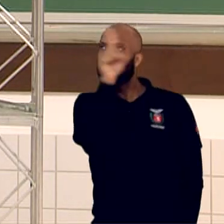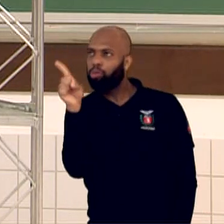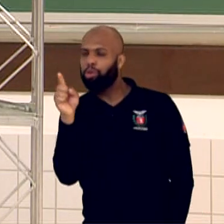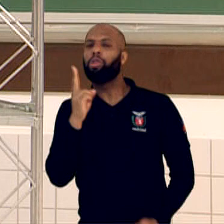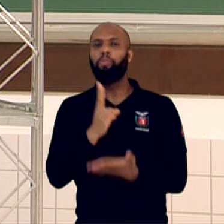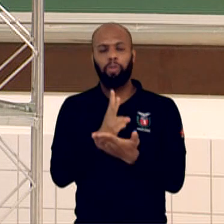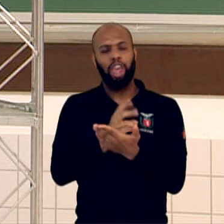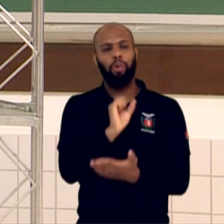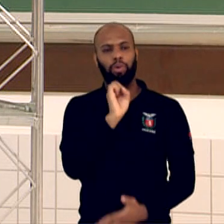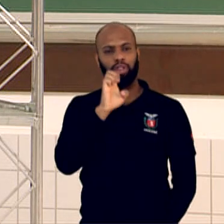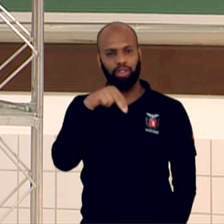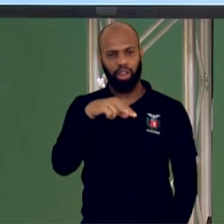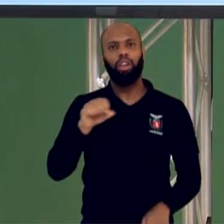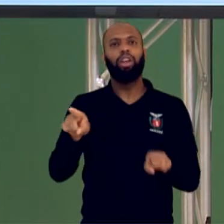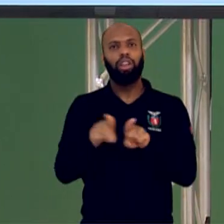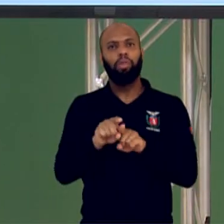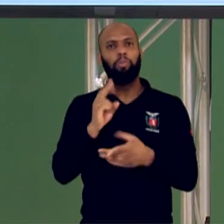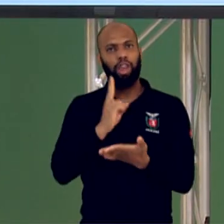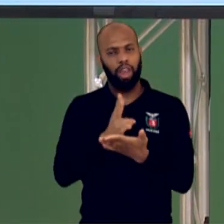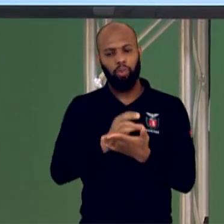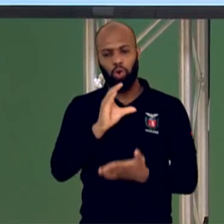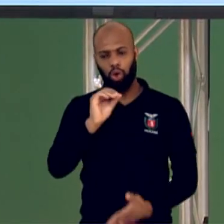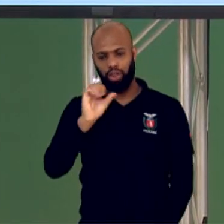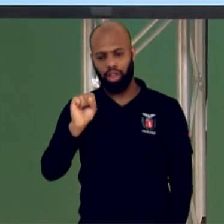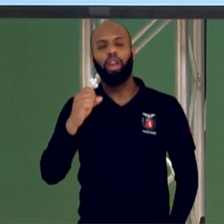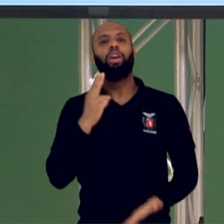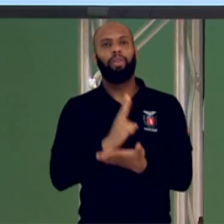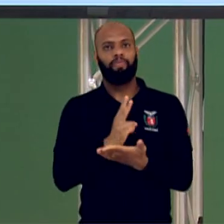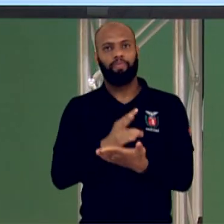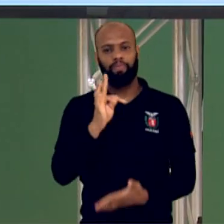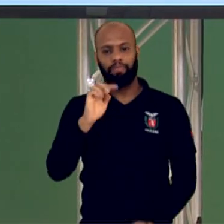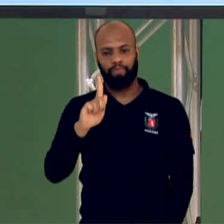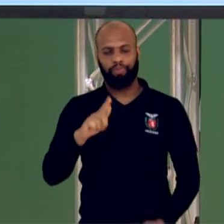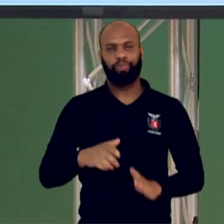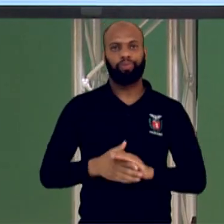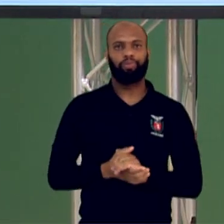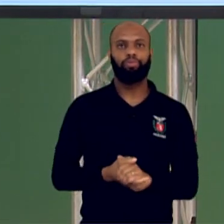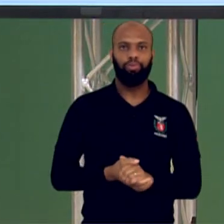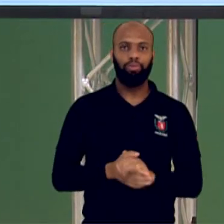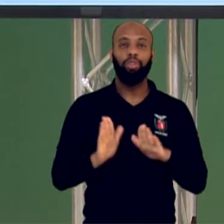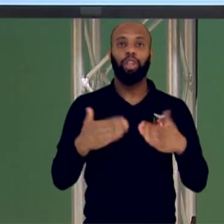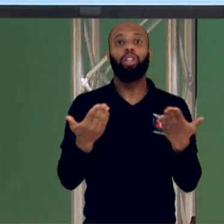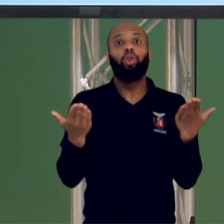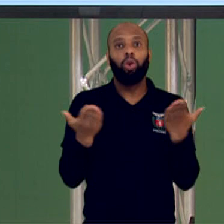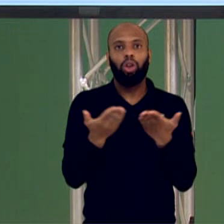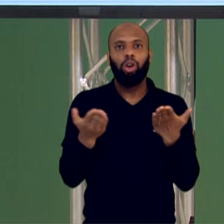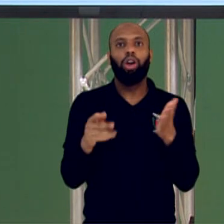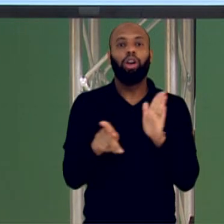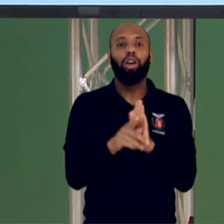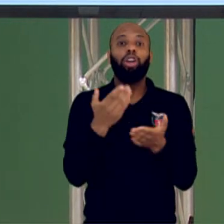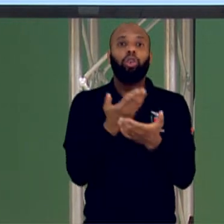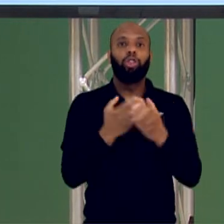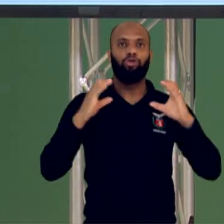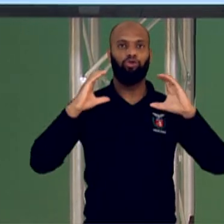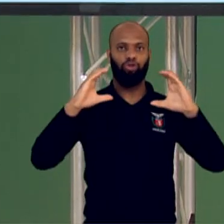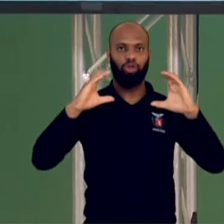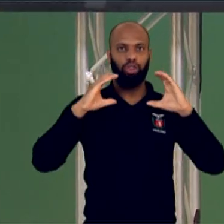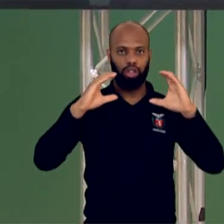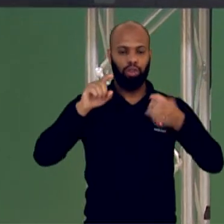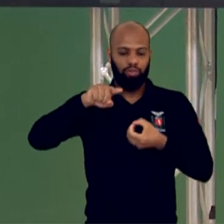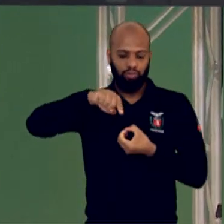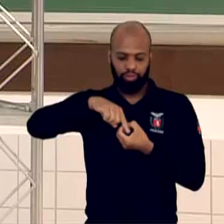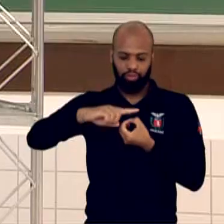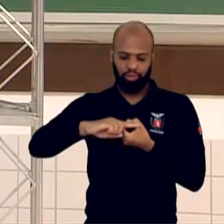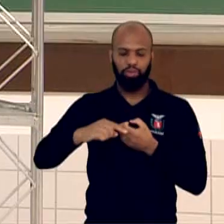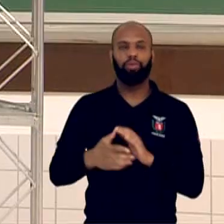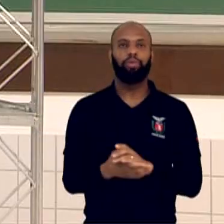facilitar muito a nossa vida, principalmente no estudo das razões trigonométricas, tá? Nesse caso, das funções, tá? Então,